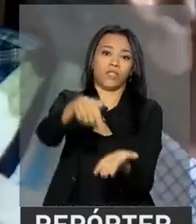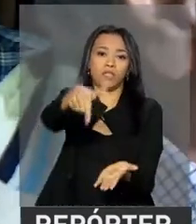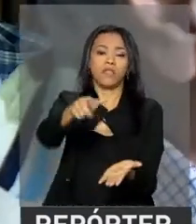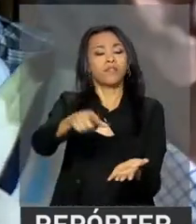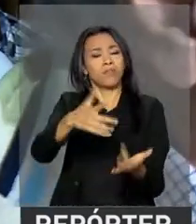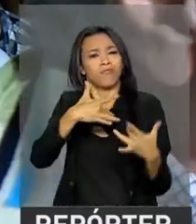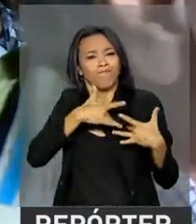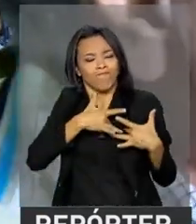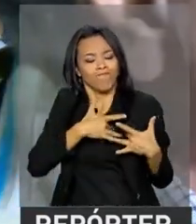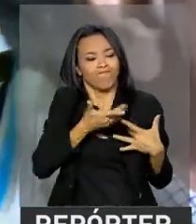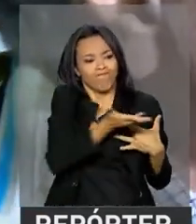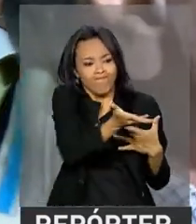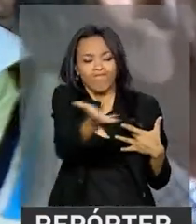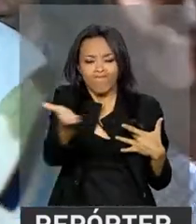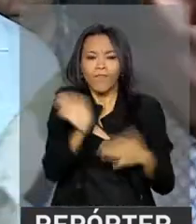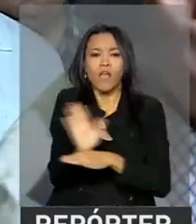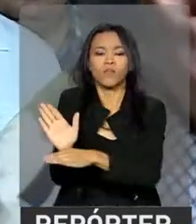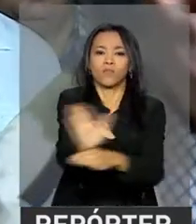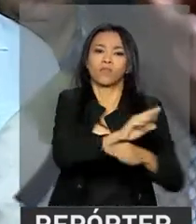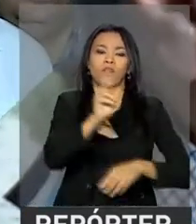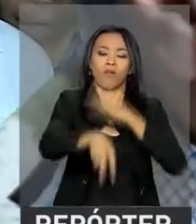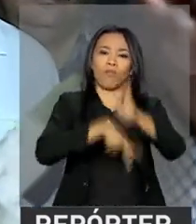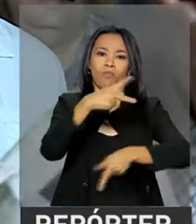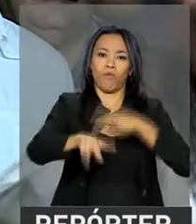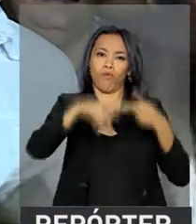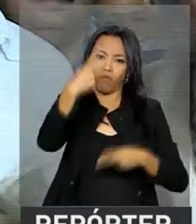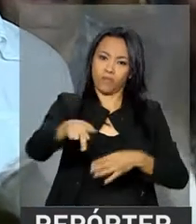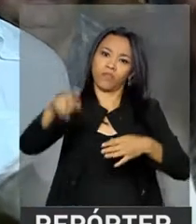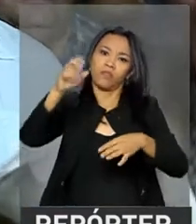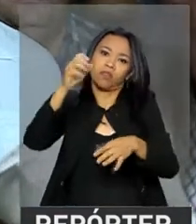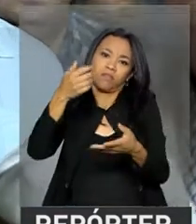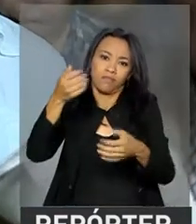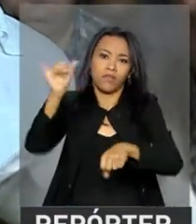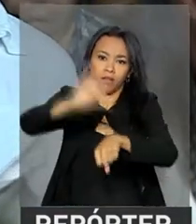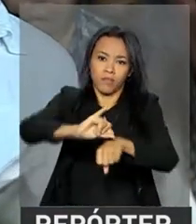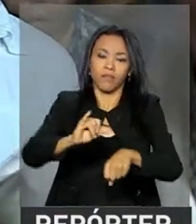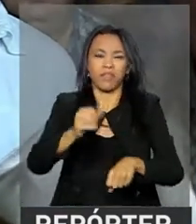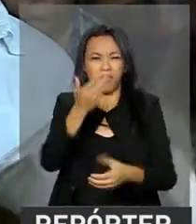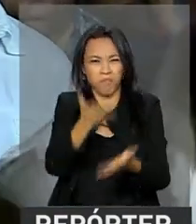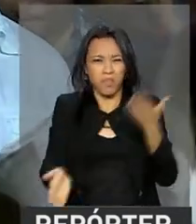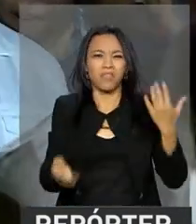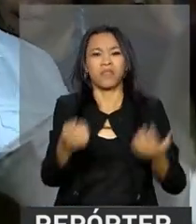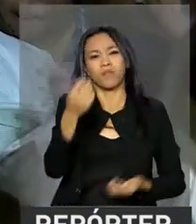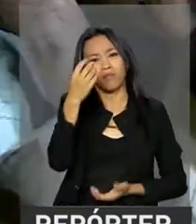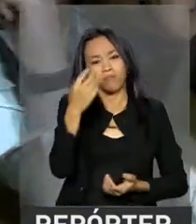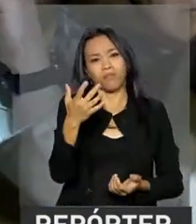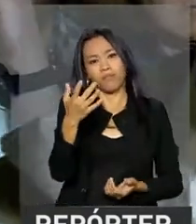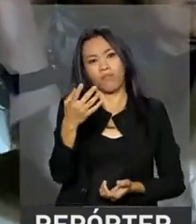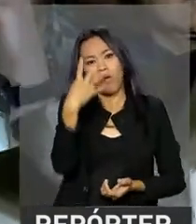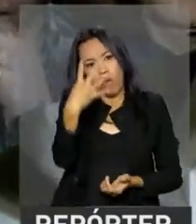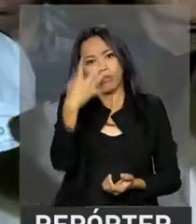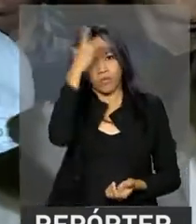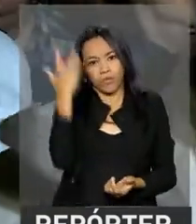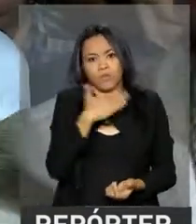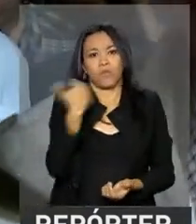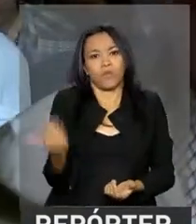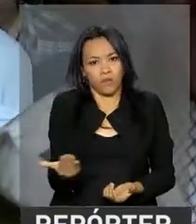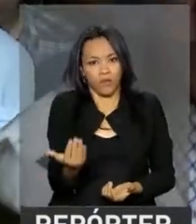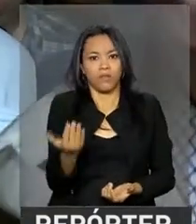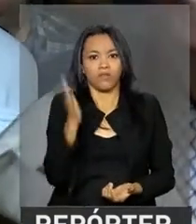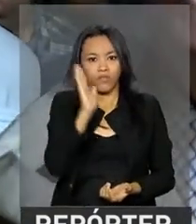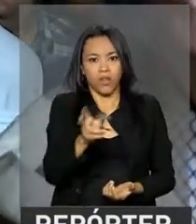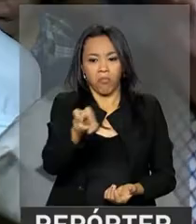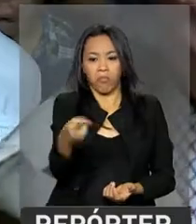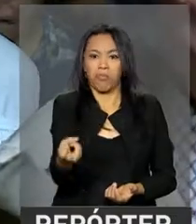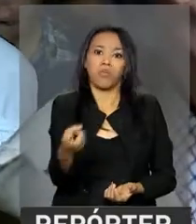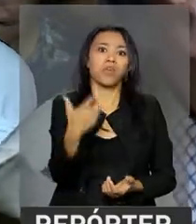convenhamos aqui ao povo de maceió que lamentavelmente perdeu 34 seus habitantes e alguns até tenho